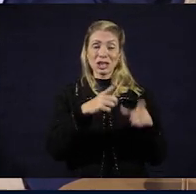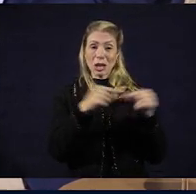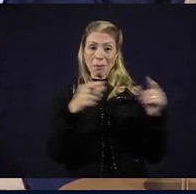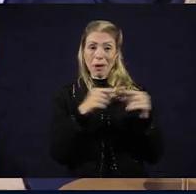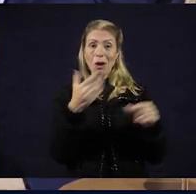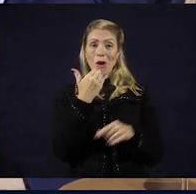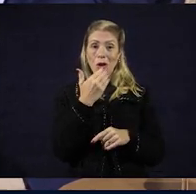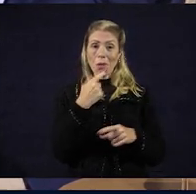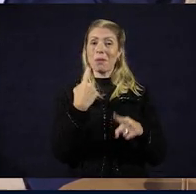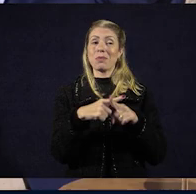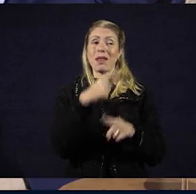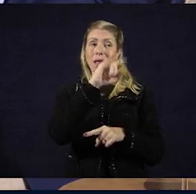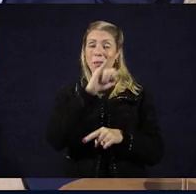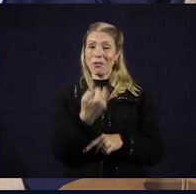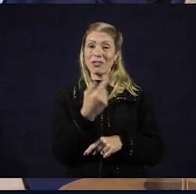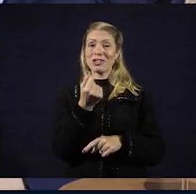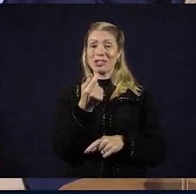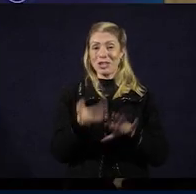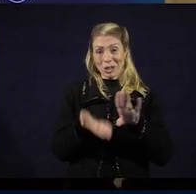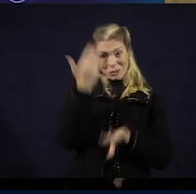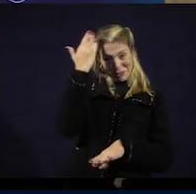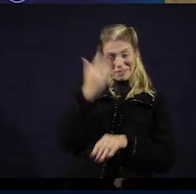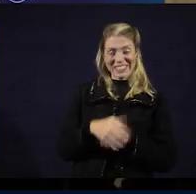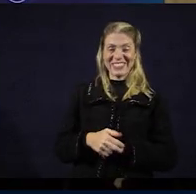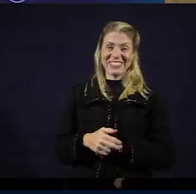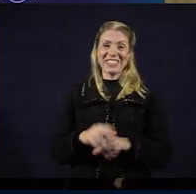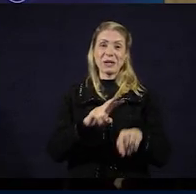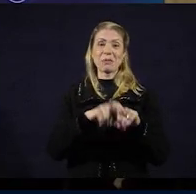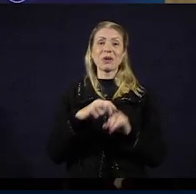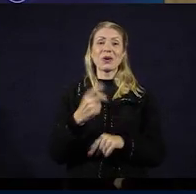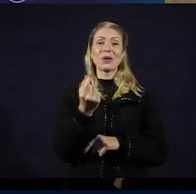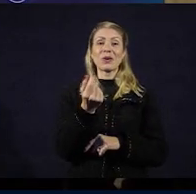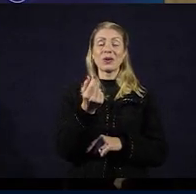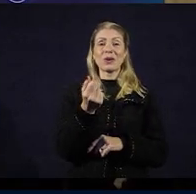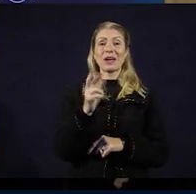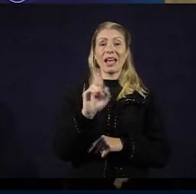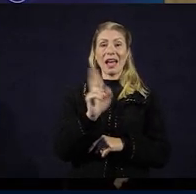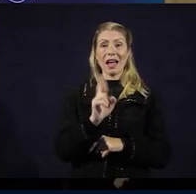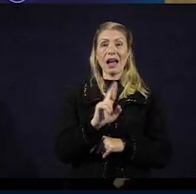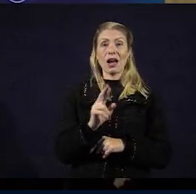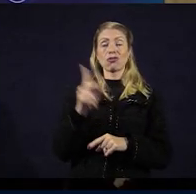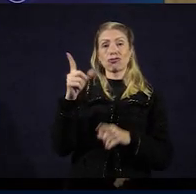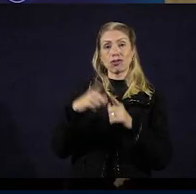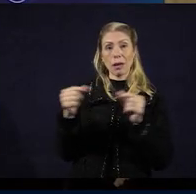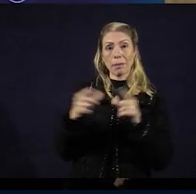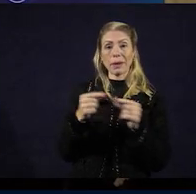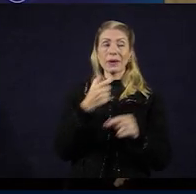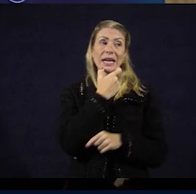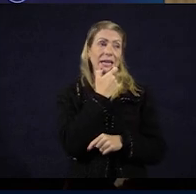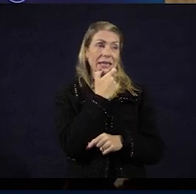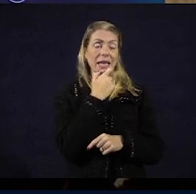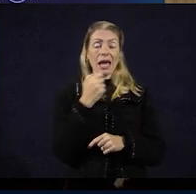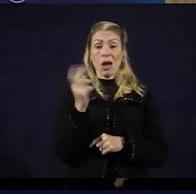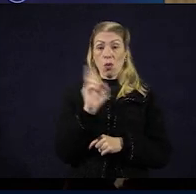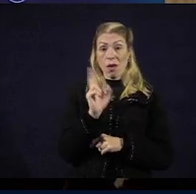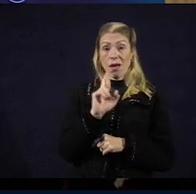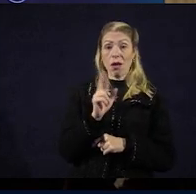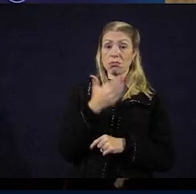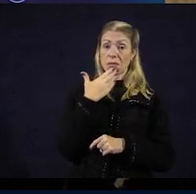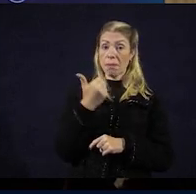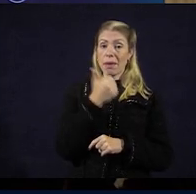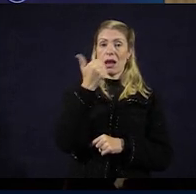né O que o Real melhorou é pouco mas em relação ao Japão a Inglaterra a gente já tirou uma bela importância então